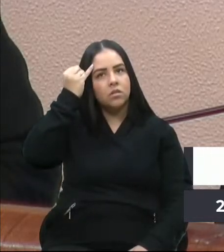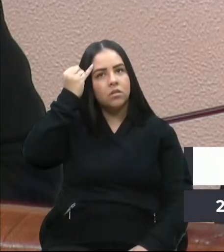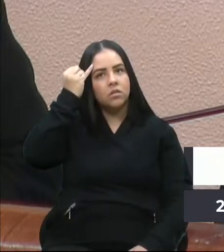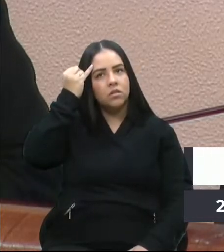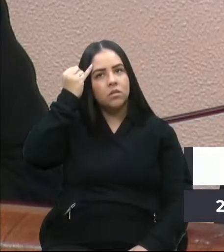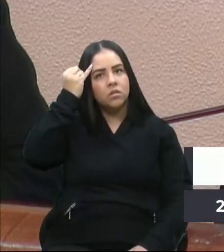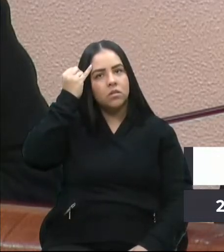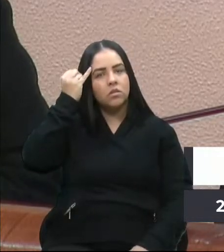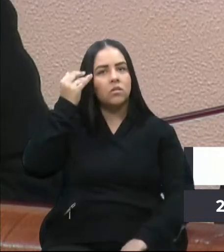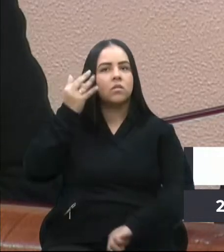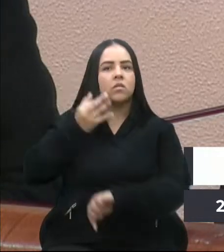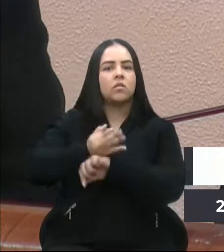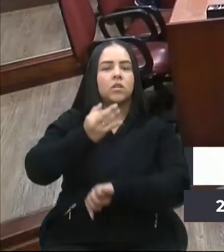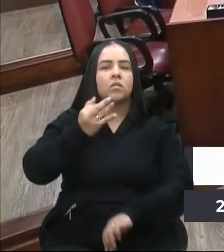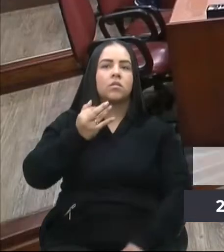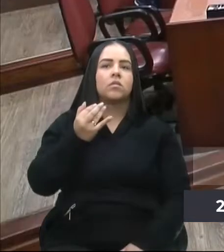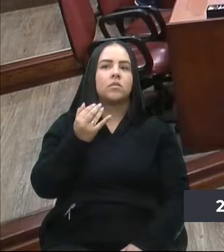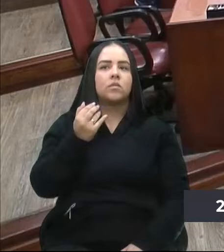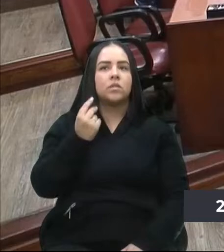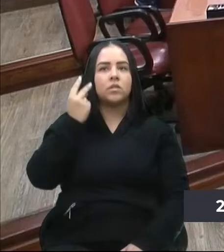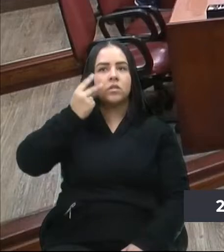e a